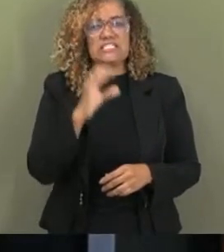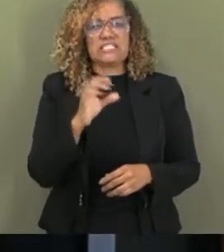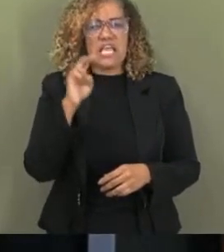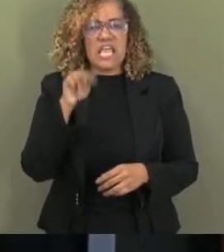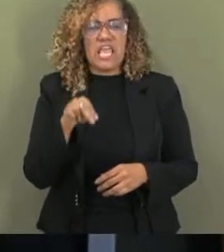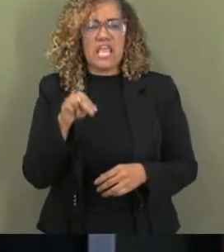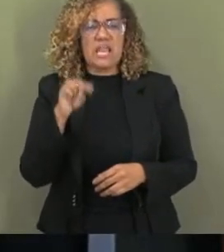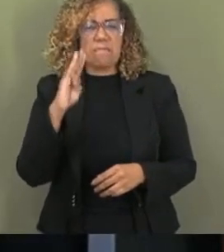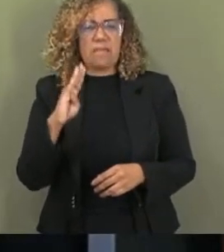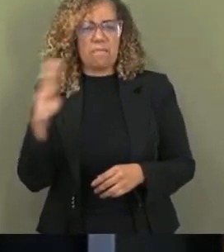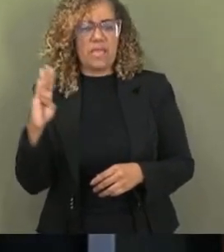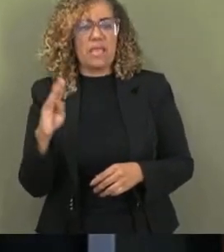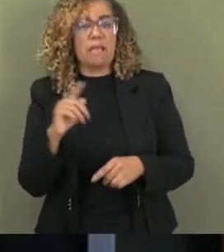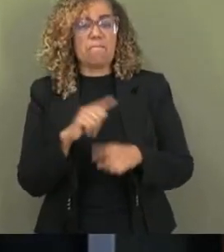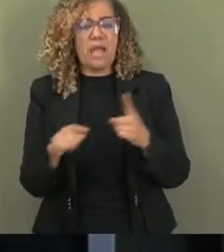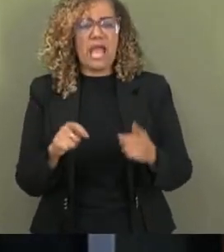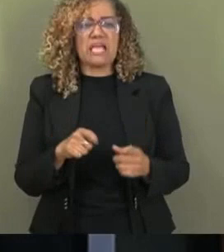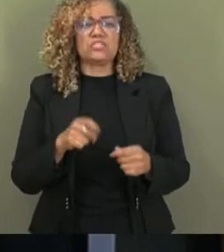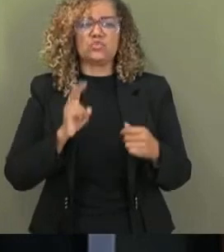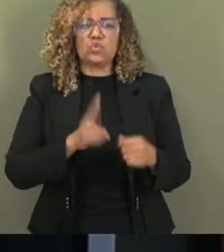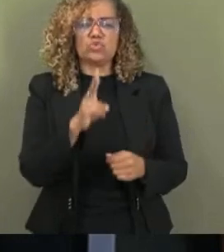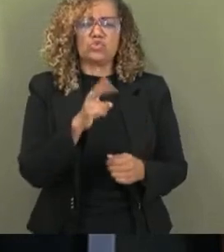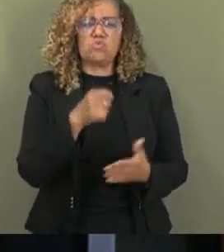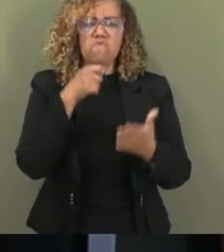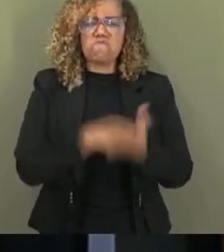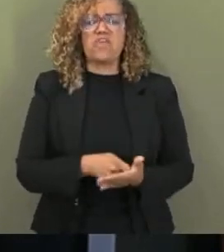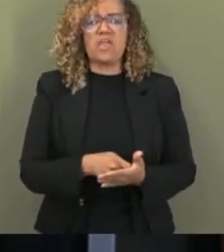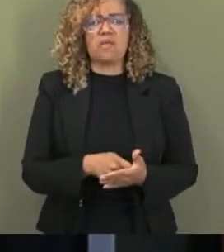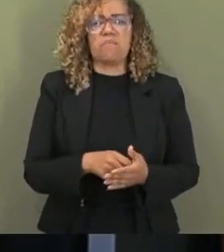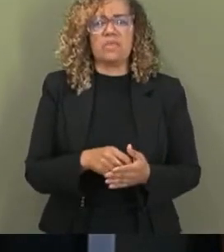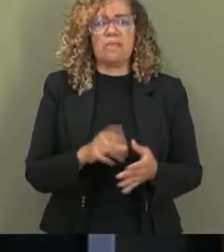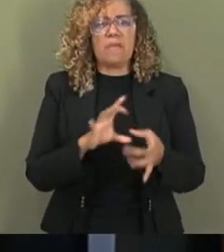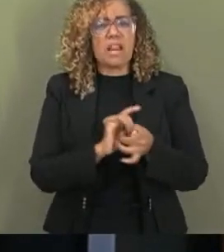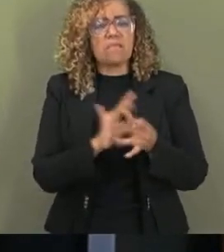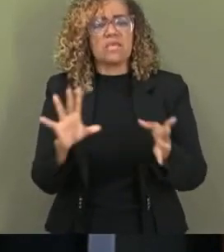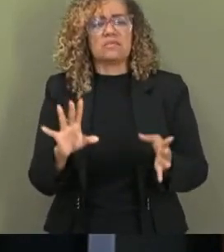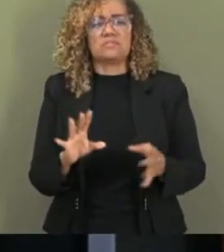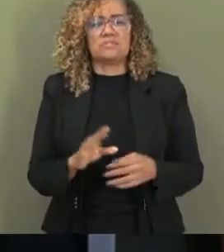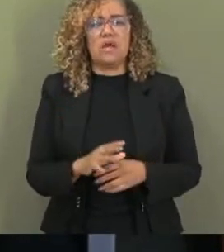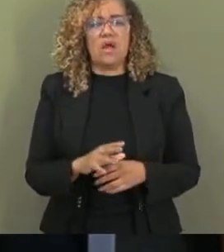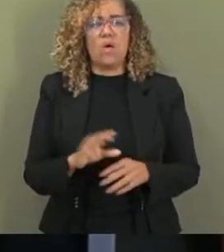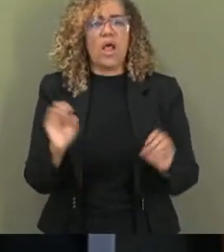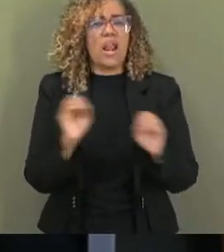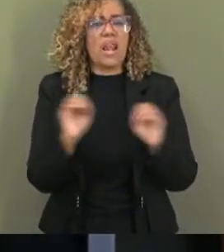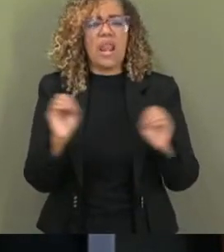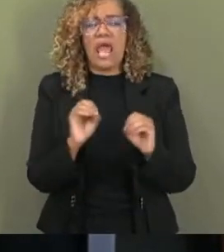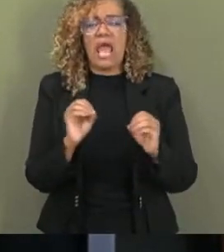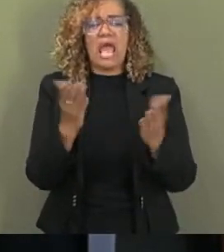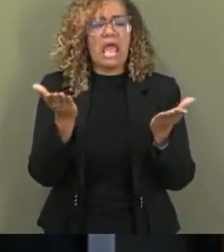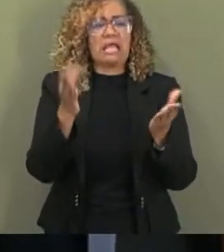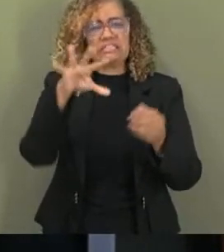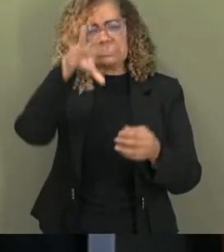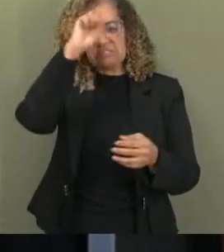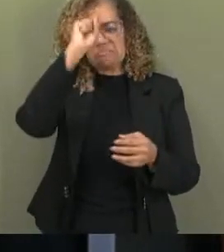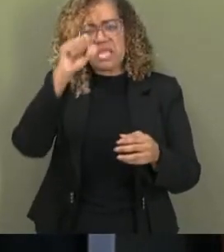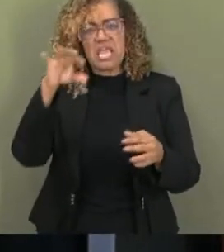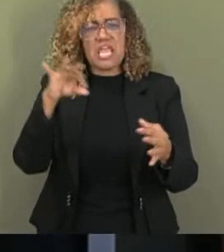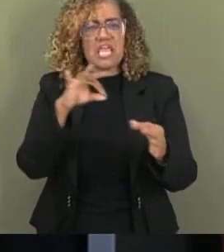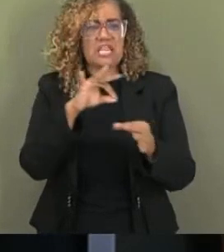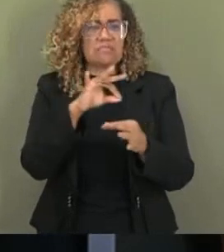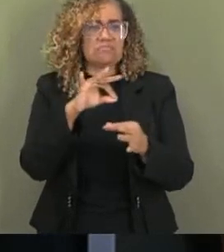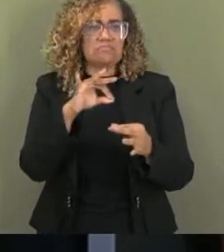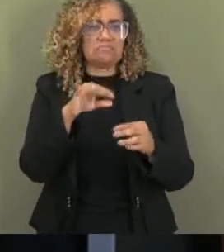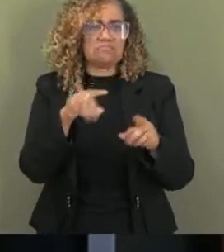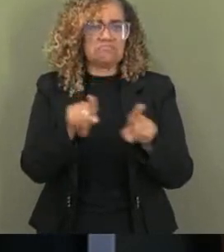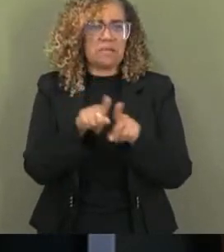firmes contra a liberação do porte de droga, nem dos espíritas, nem dos evangélicos que se uniram nessa